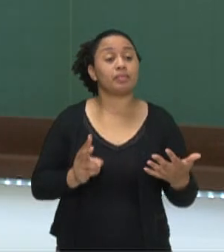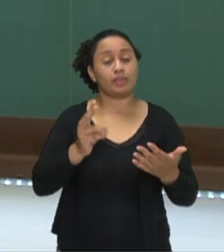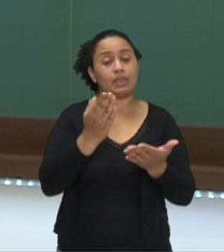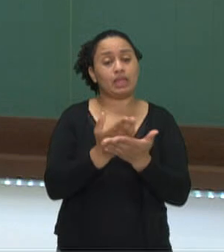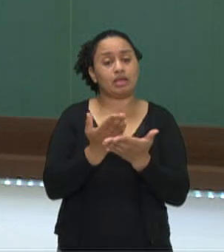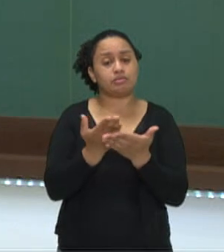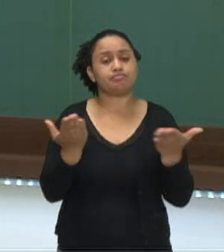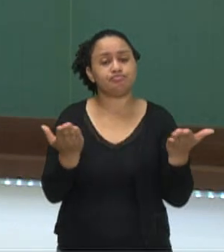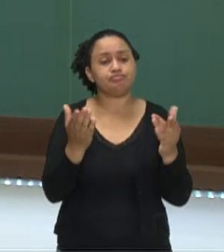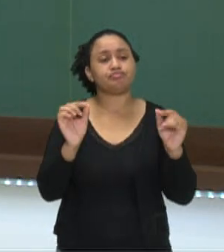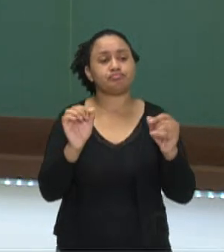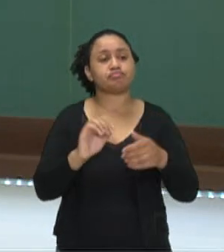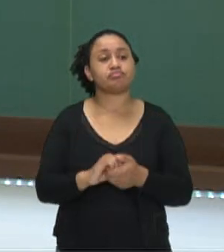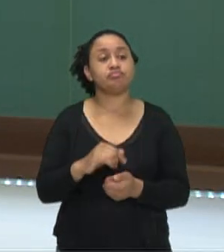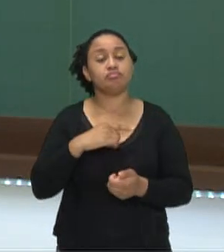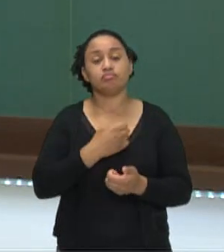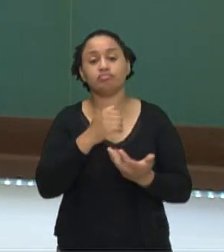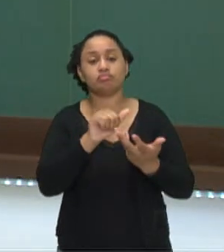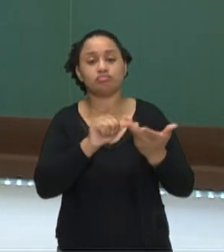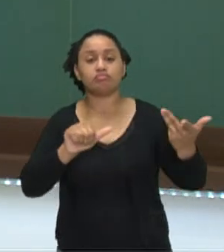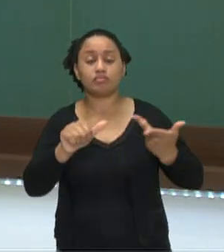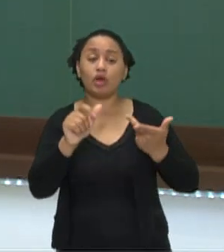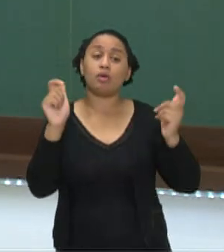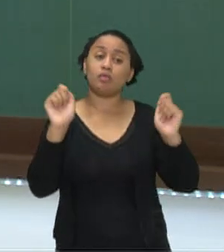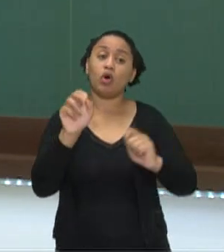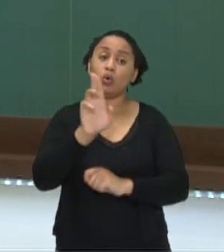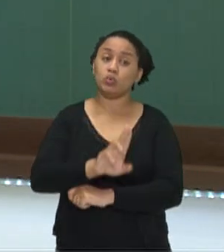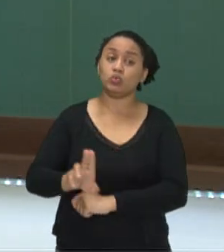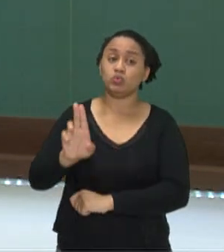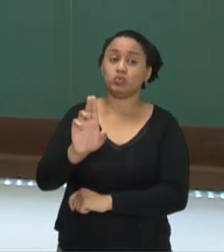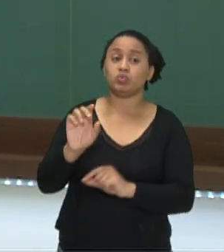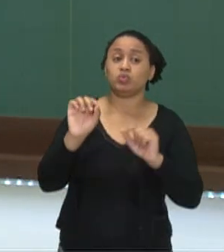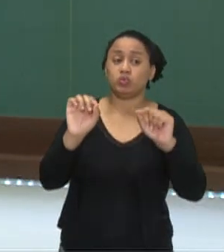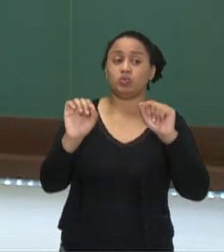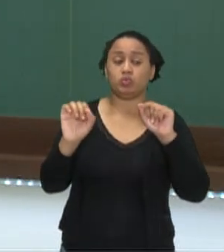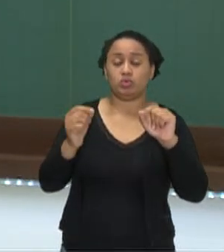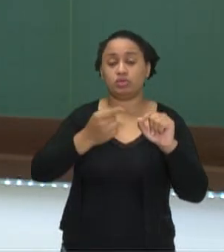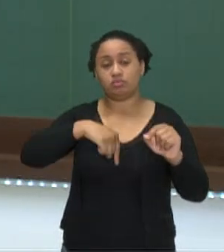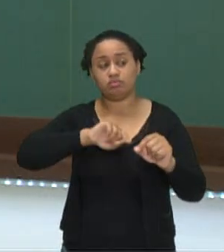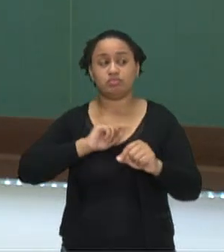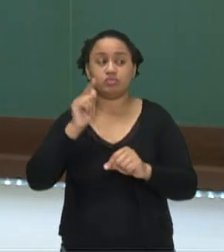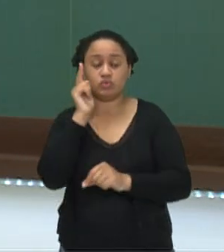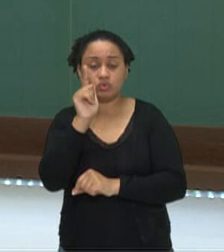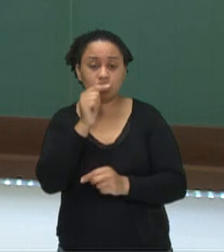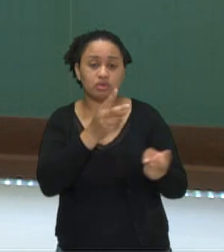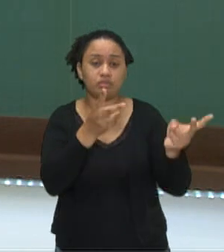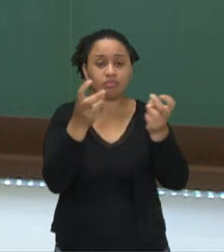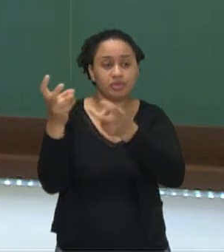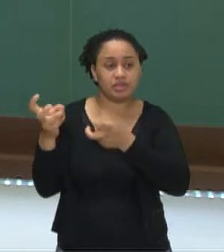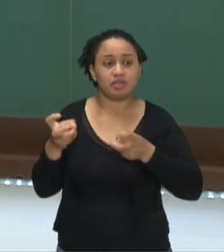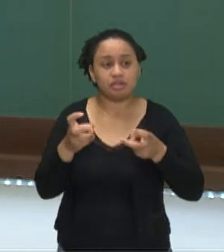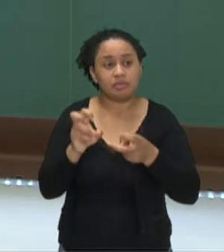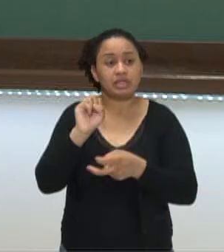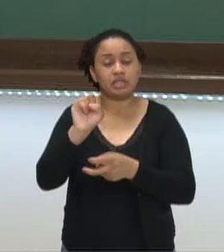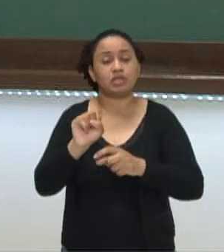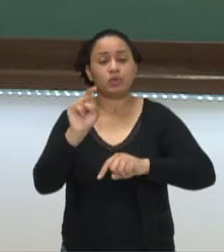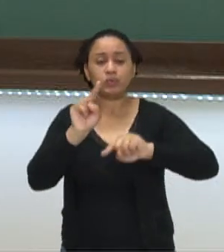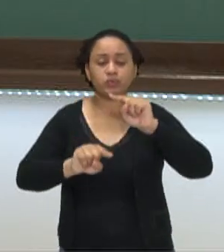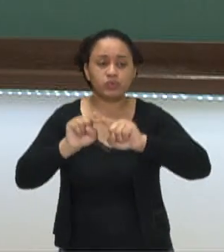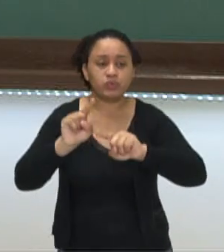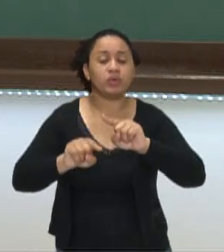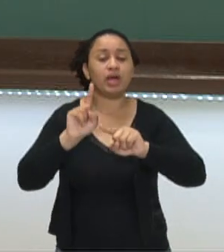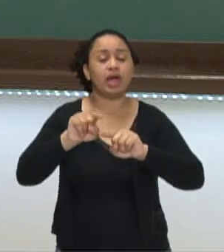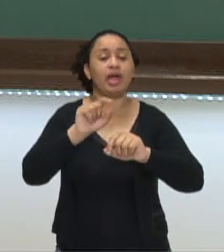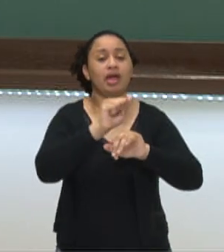Continuando, algumas substâncias, elas podem ser utilizadas para a gente conseguir identificar se um produto